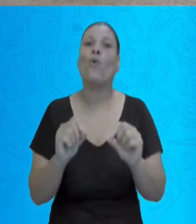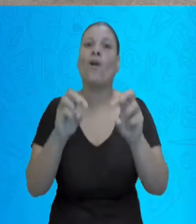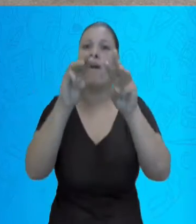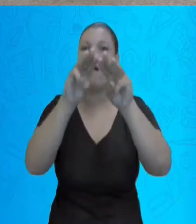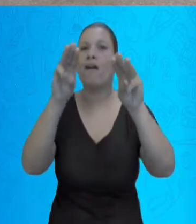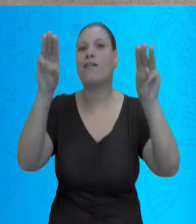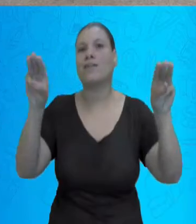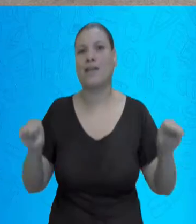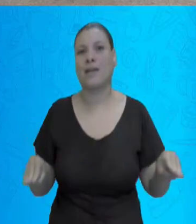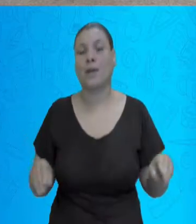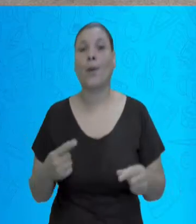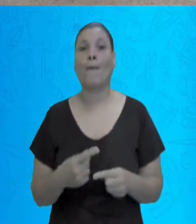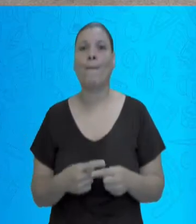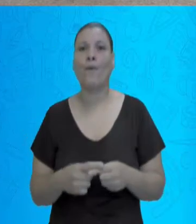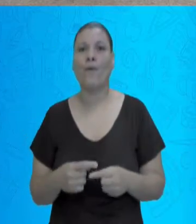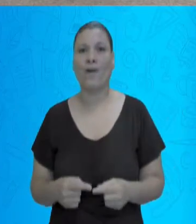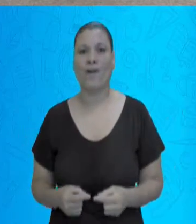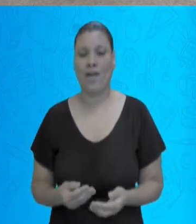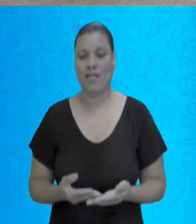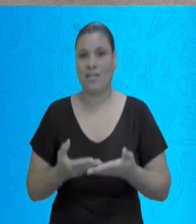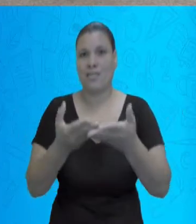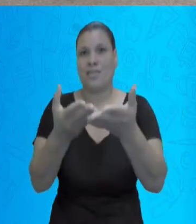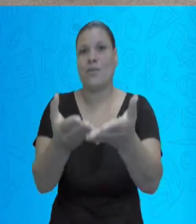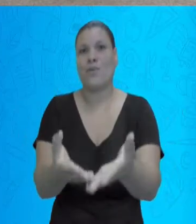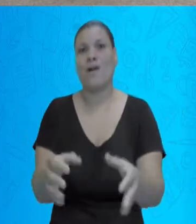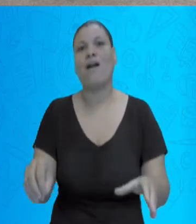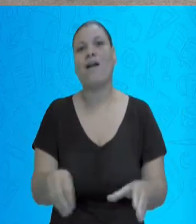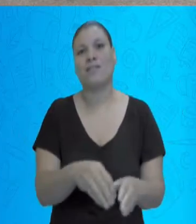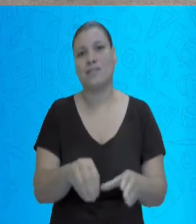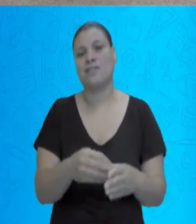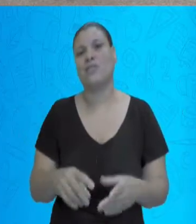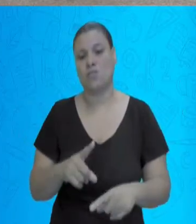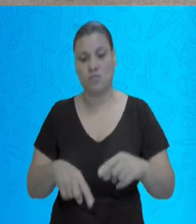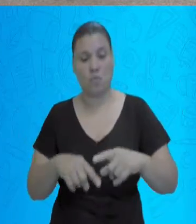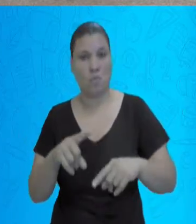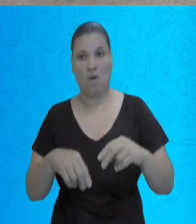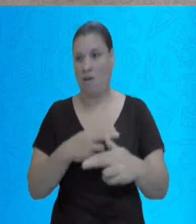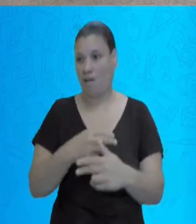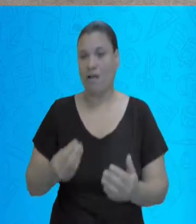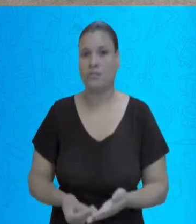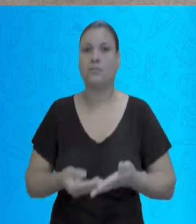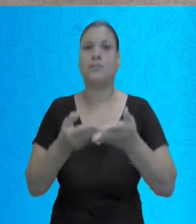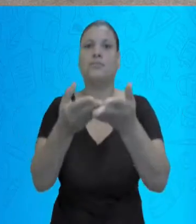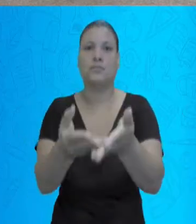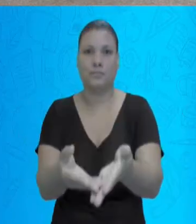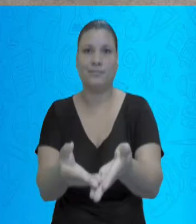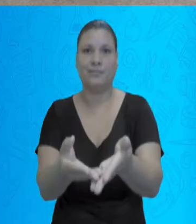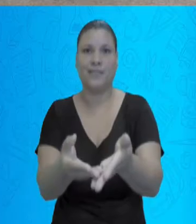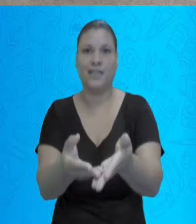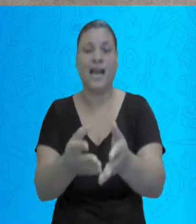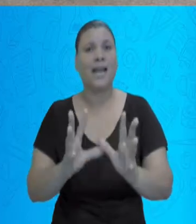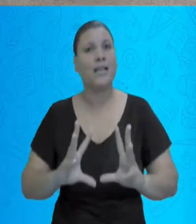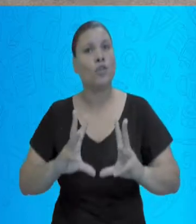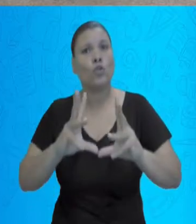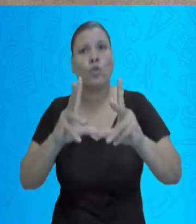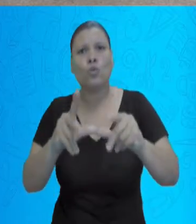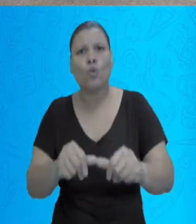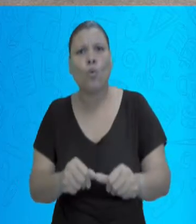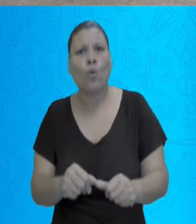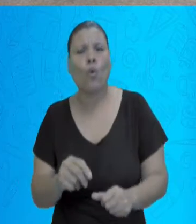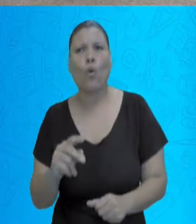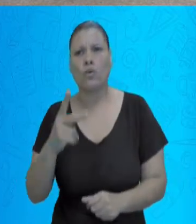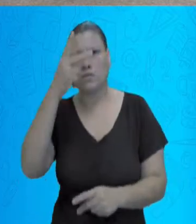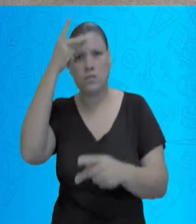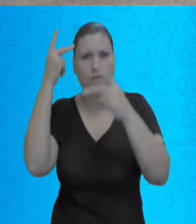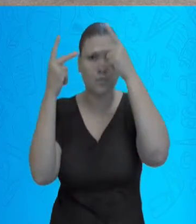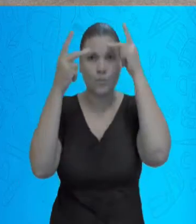aquelas coleções para serem expostas em museus. E lá eles eram preservados, eles eram muito bem cuidados